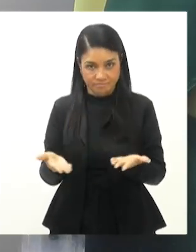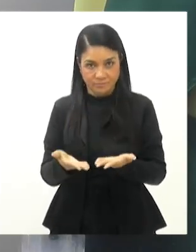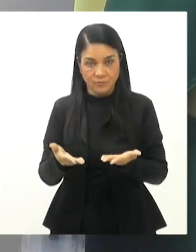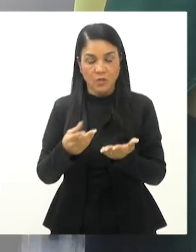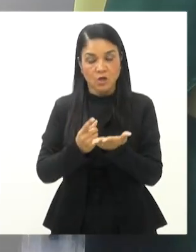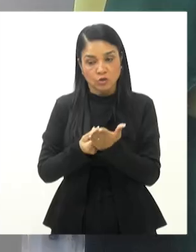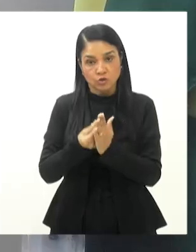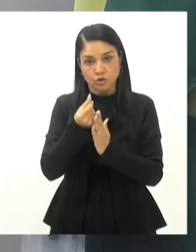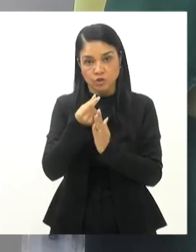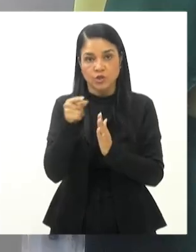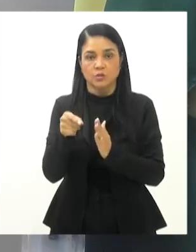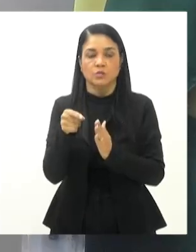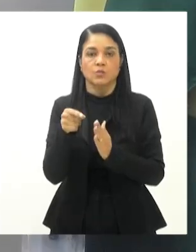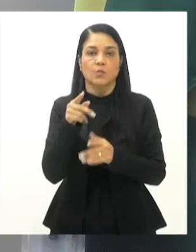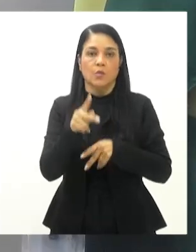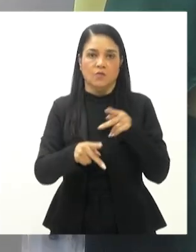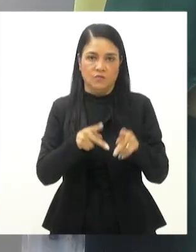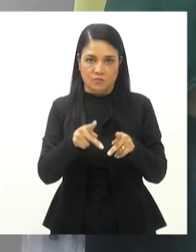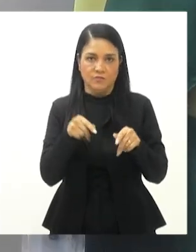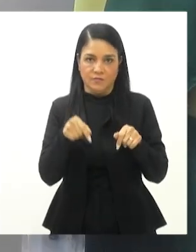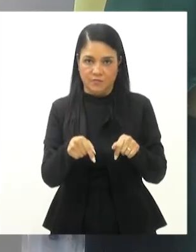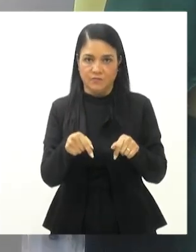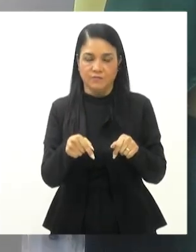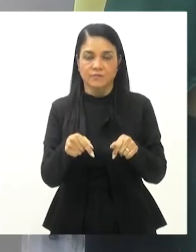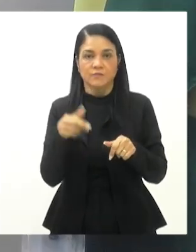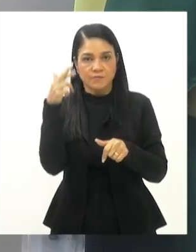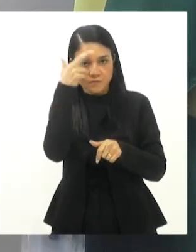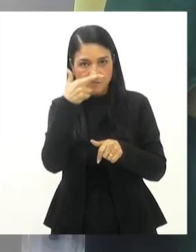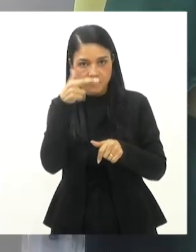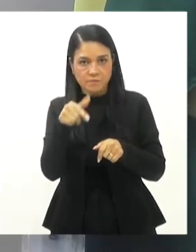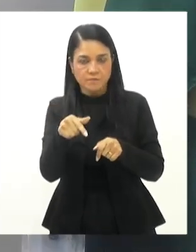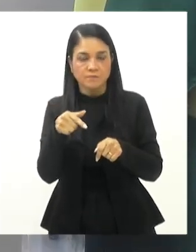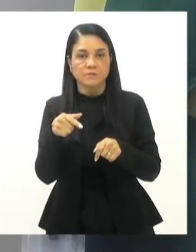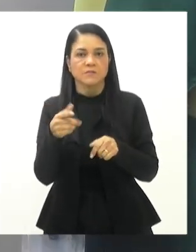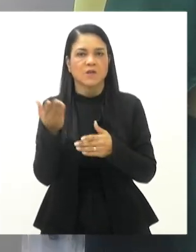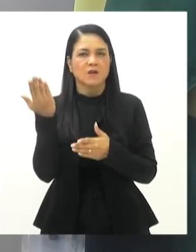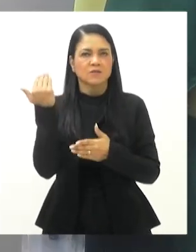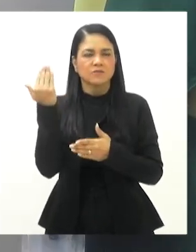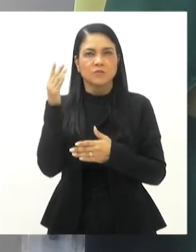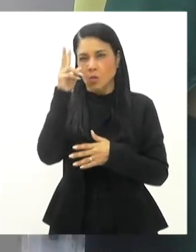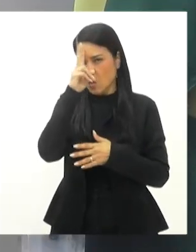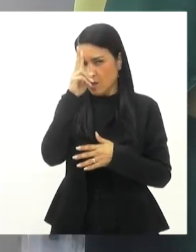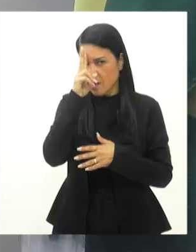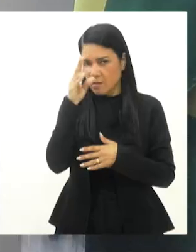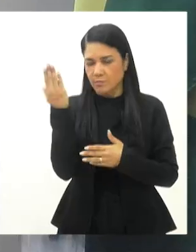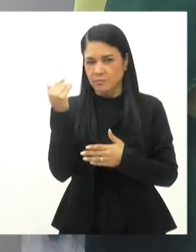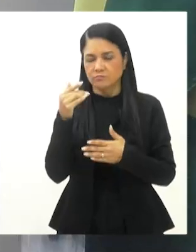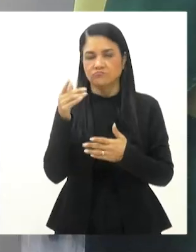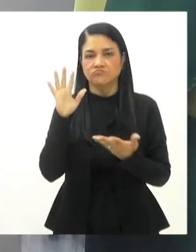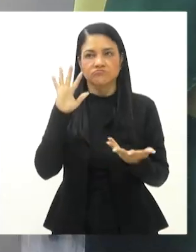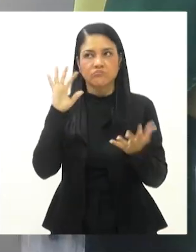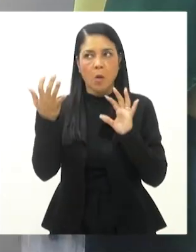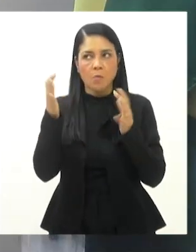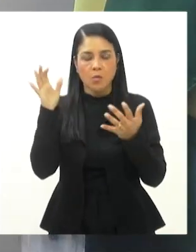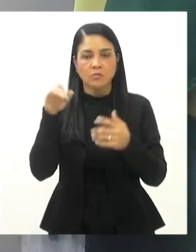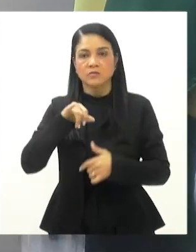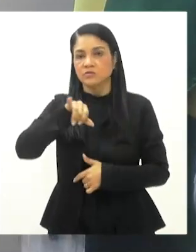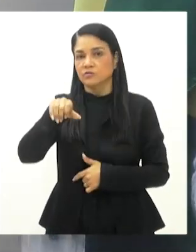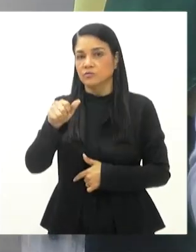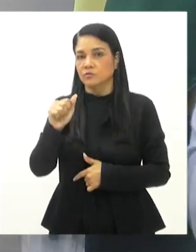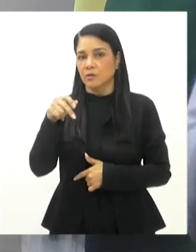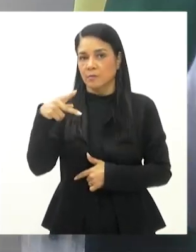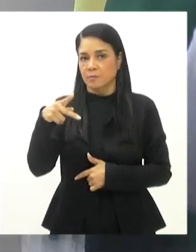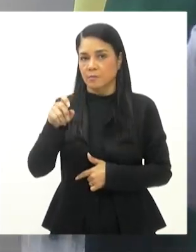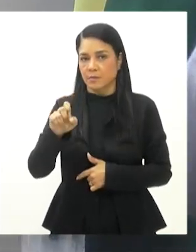do contribuinte. Mas eu me lembro que na última tragédia que houve em Japeri,